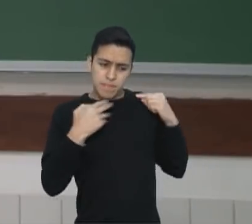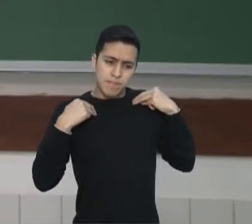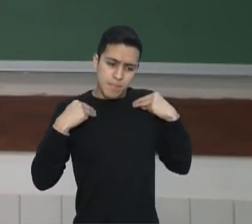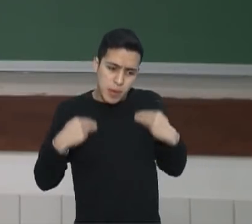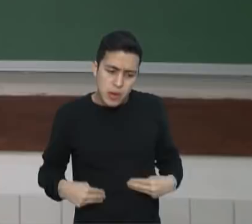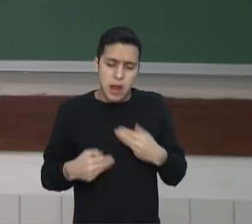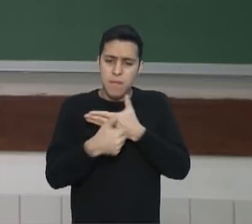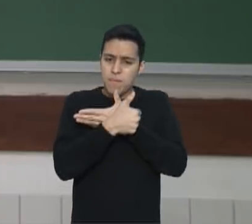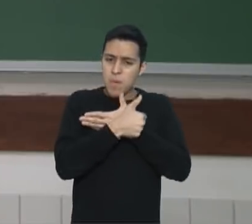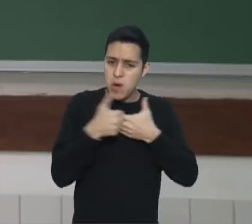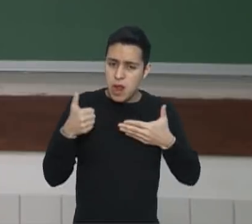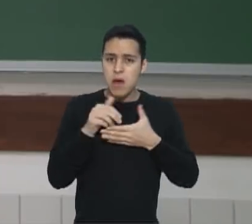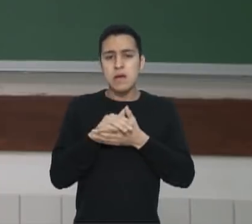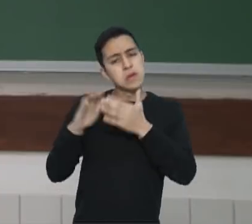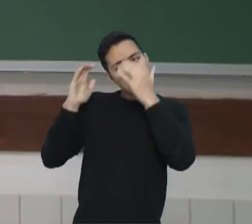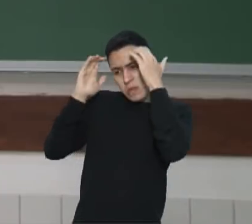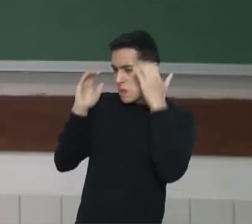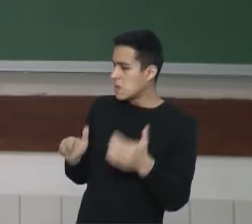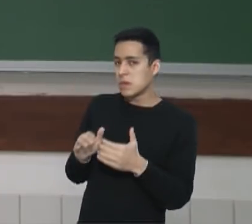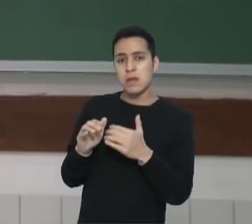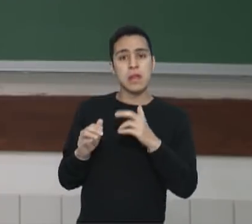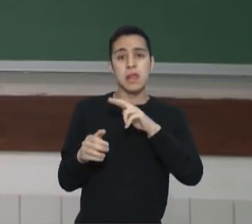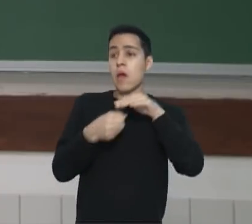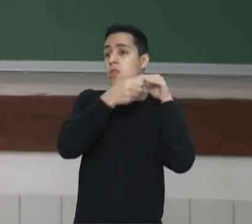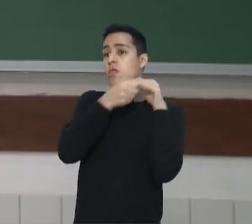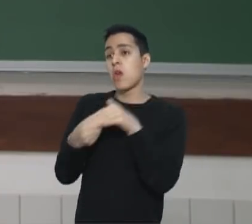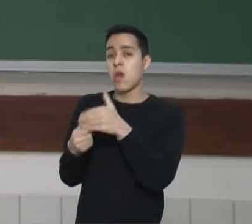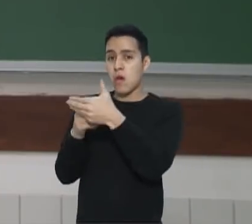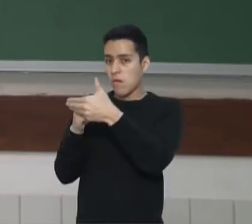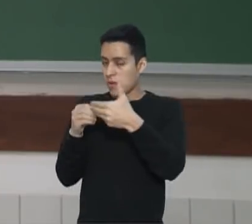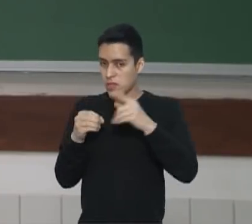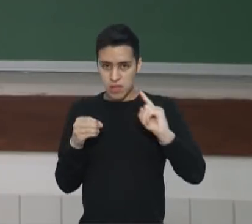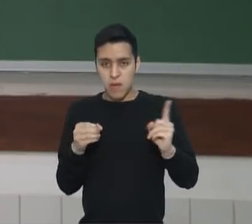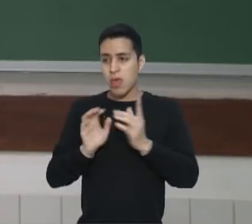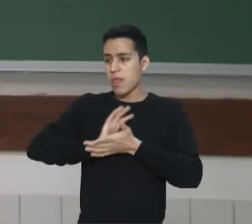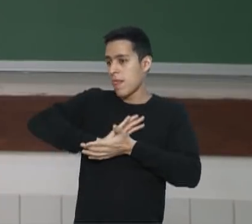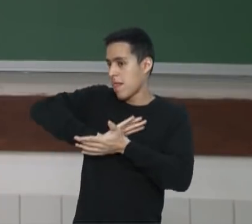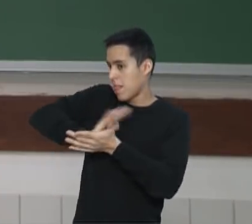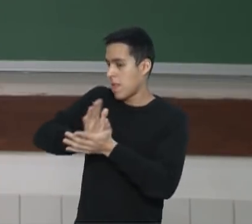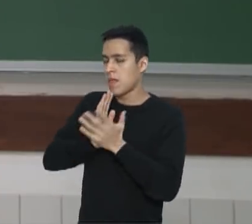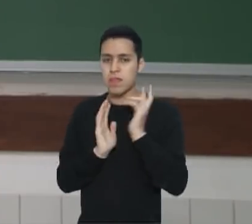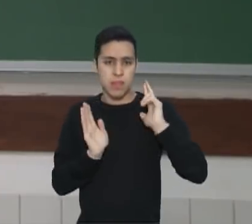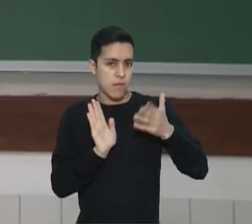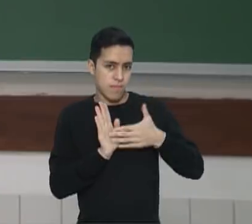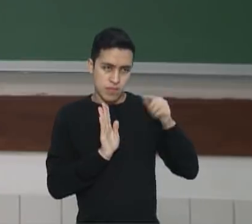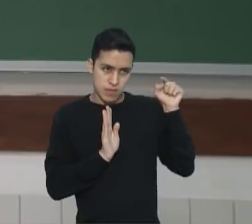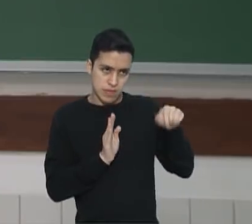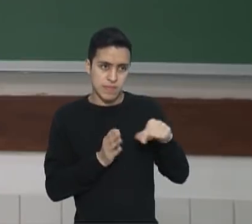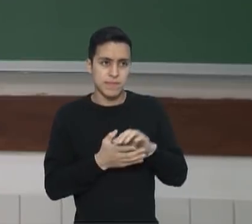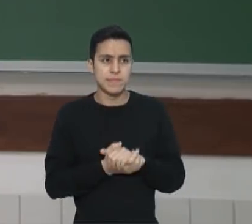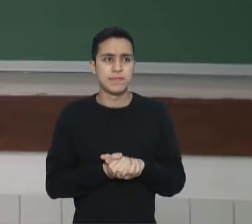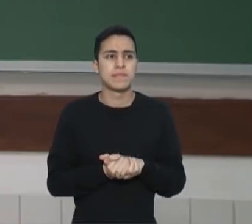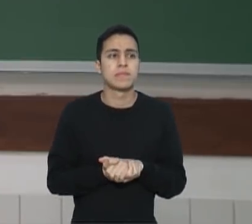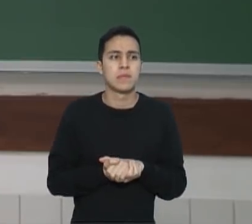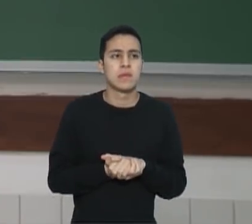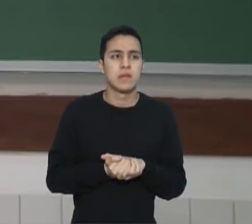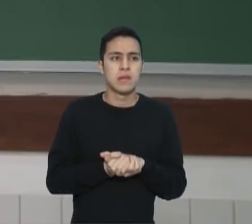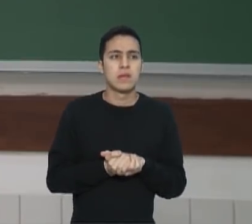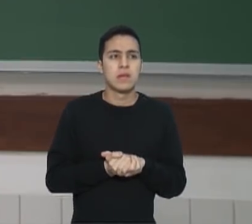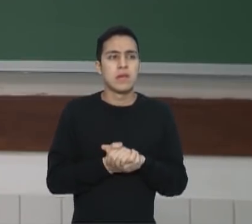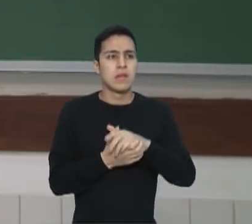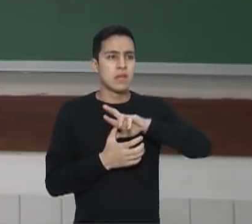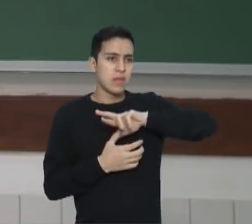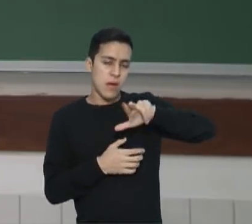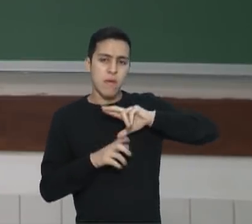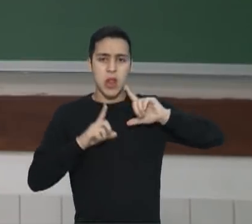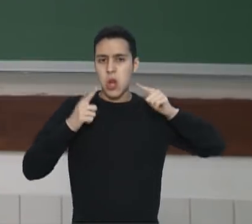morais e desobedecer. Não é derrubar o governo. A proposta não era essa, nem no Thoreau e nem no Gandhi. Não é fazer uma